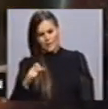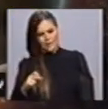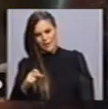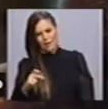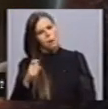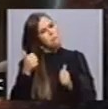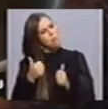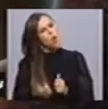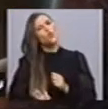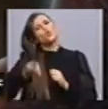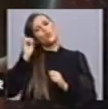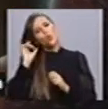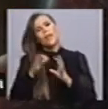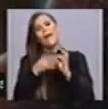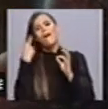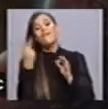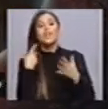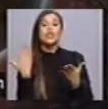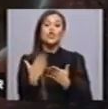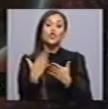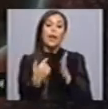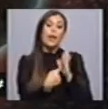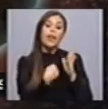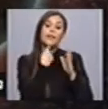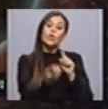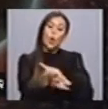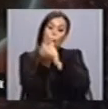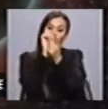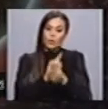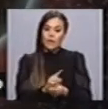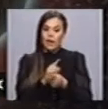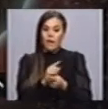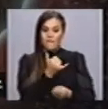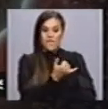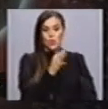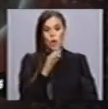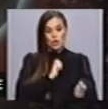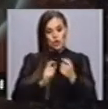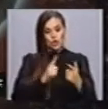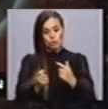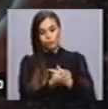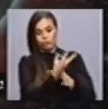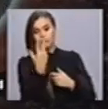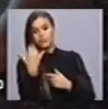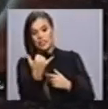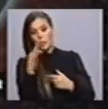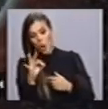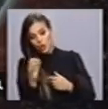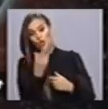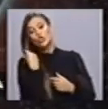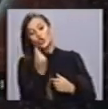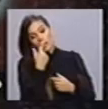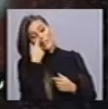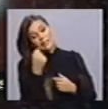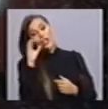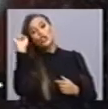amigos propriamente da vida. E então este estudo diz precisamente o contrário. Diz que nestas 24 estrelas jovens, com massas parecidas com o Sol, o campo